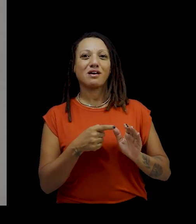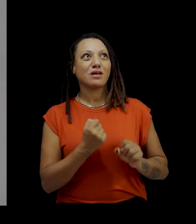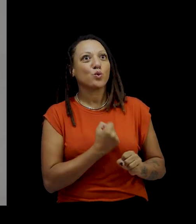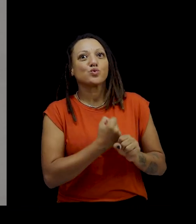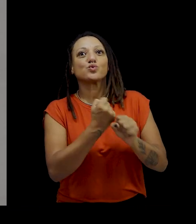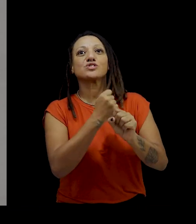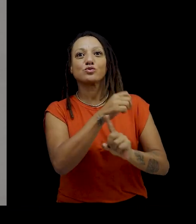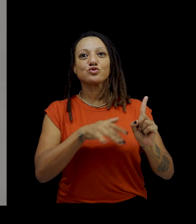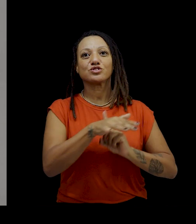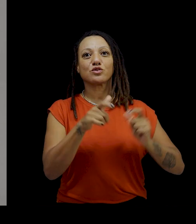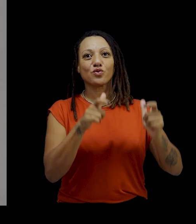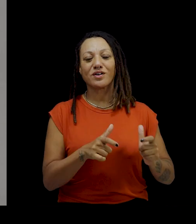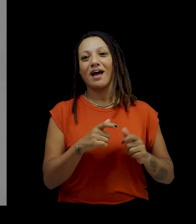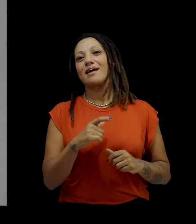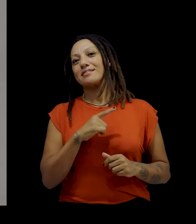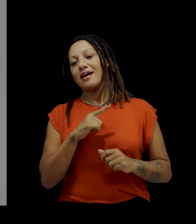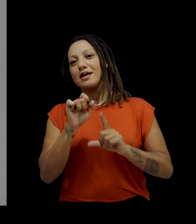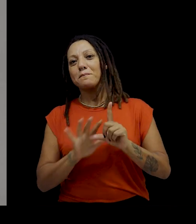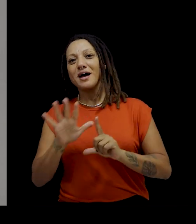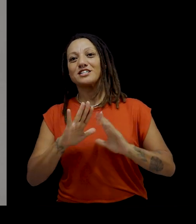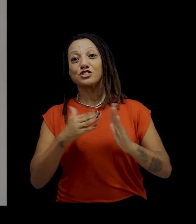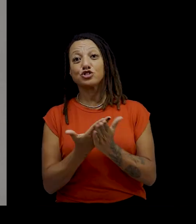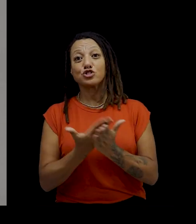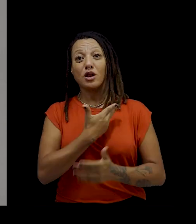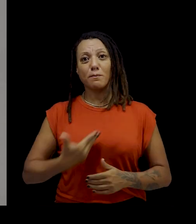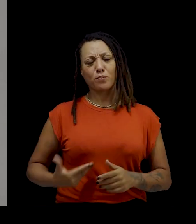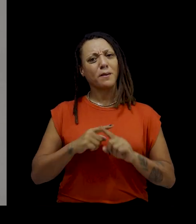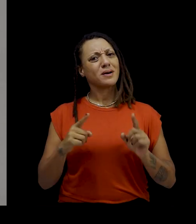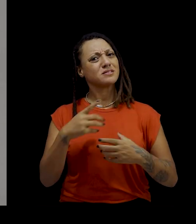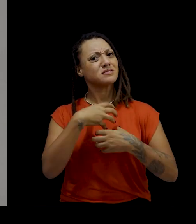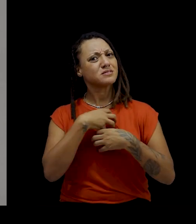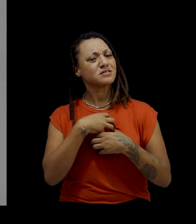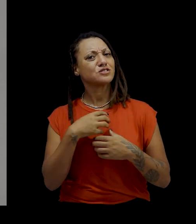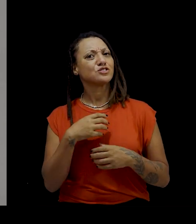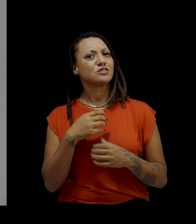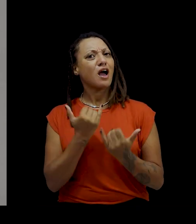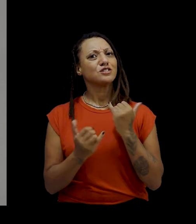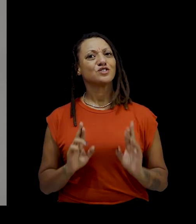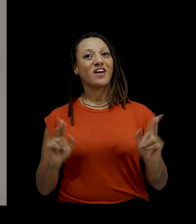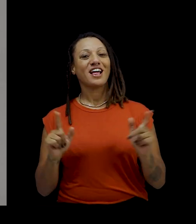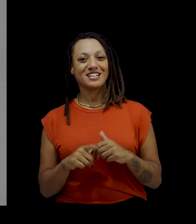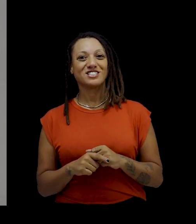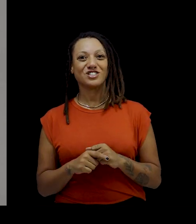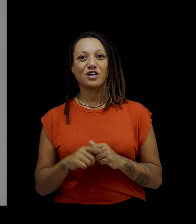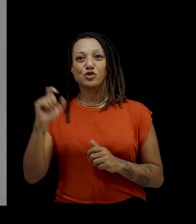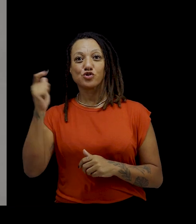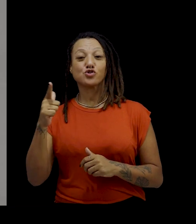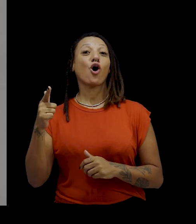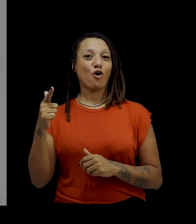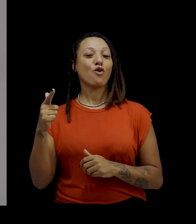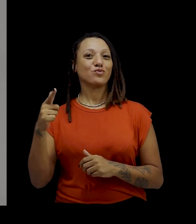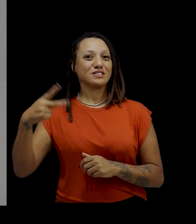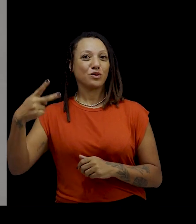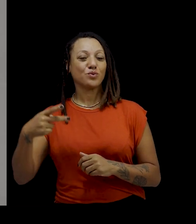condição social daquele lugar, tem muitas filmagens em escolas públicas, tal. Eu acho ele um pouco diferente eles dois, né, o Quando o Segundo